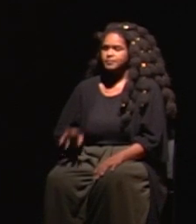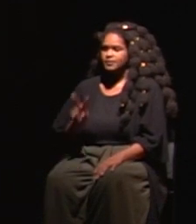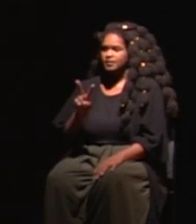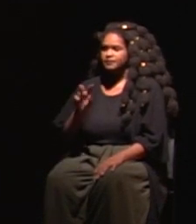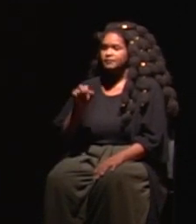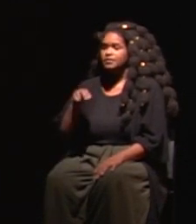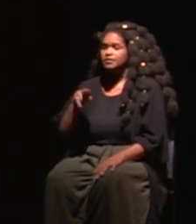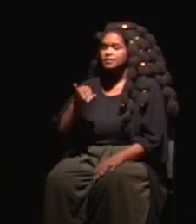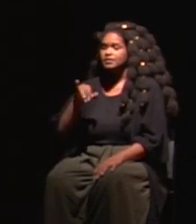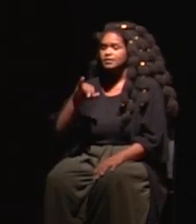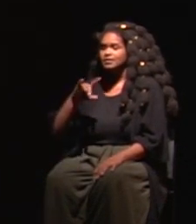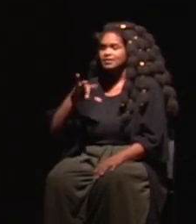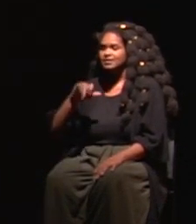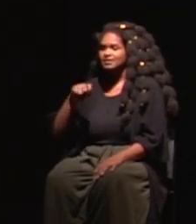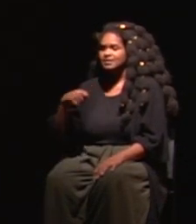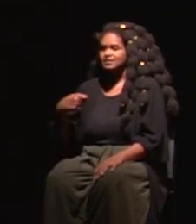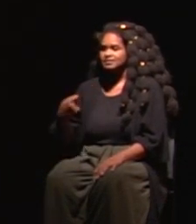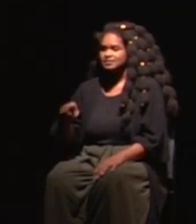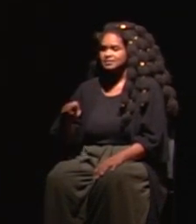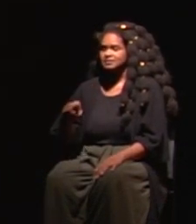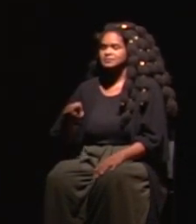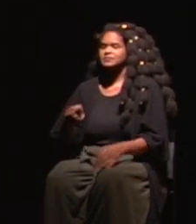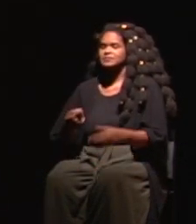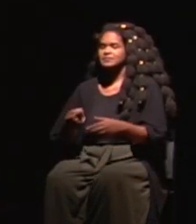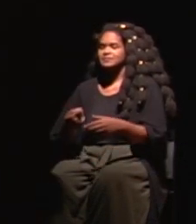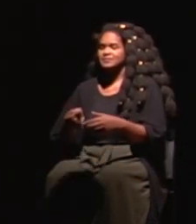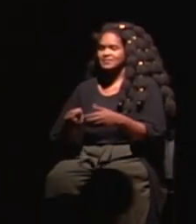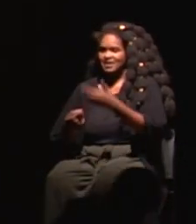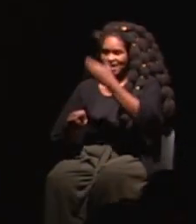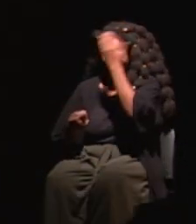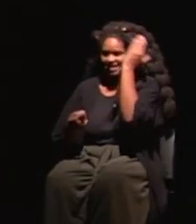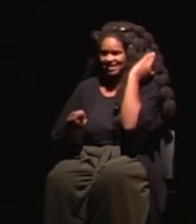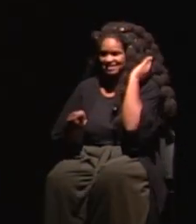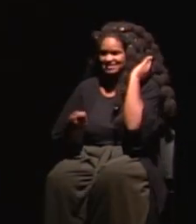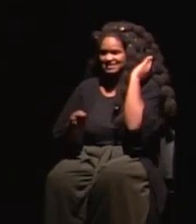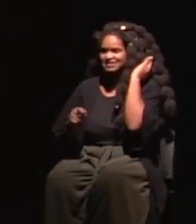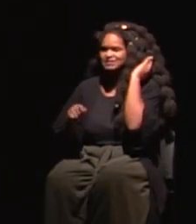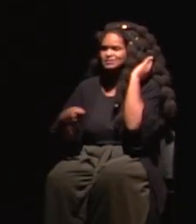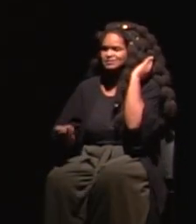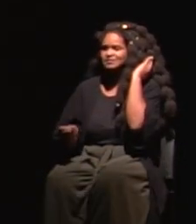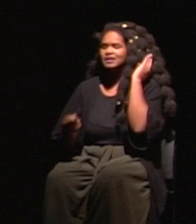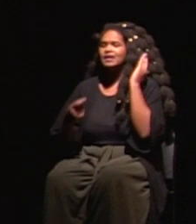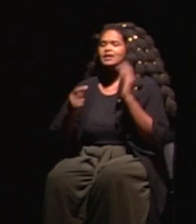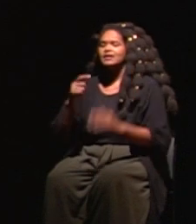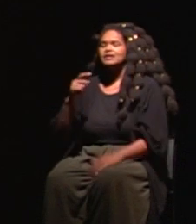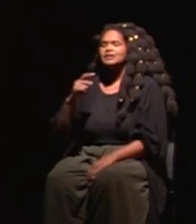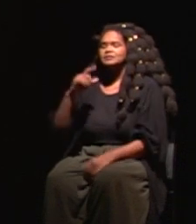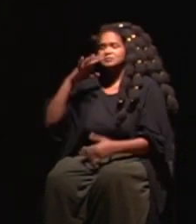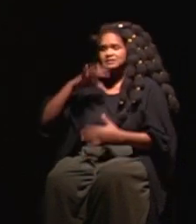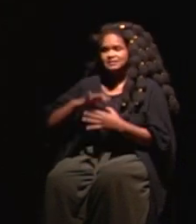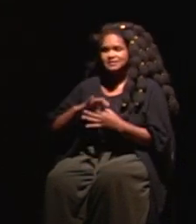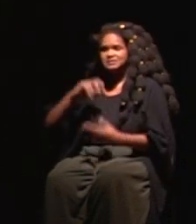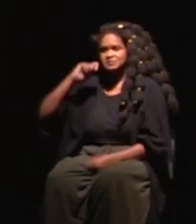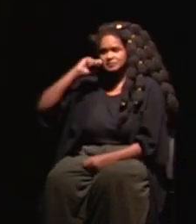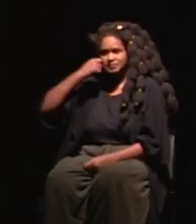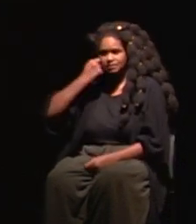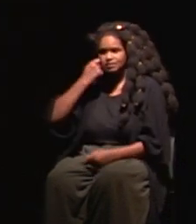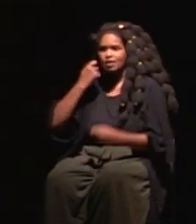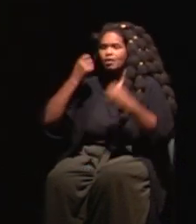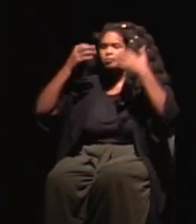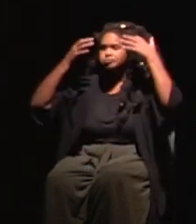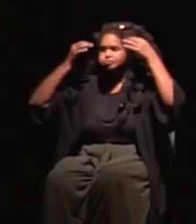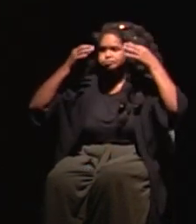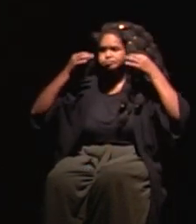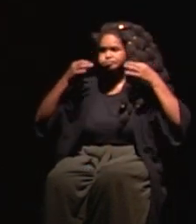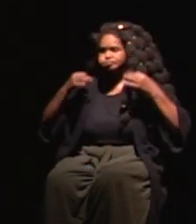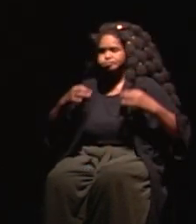Vânia Mantovan, não, quem está no palco é Asa, desculpa. Ela é uma mulher cis, preta, de cabelos pretos,